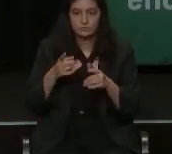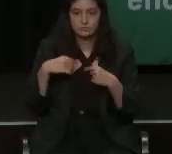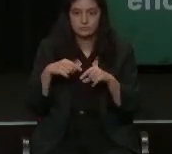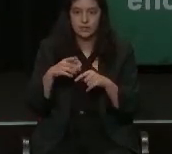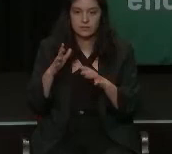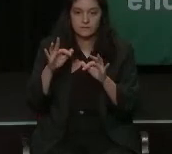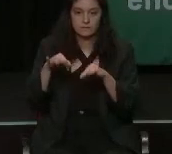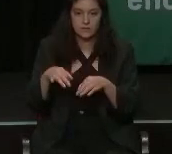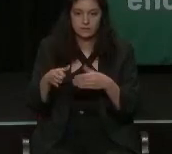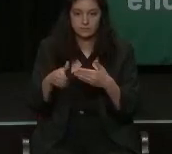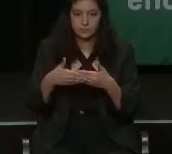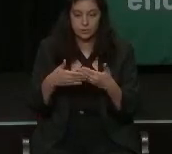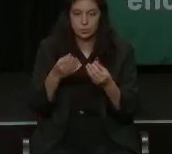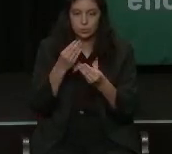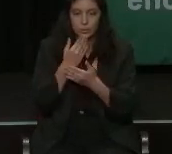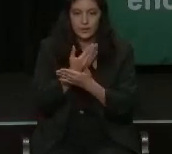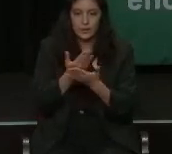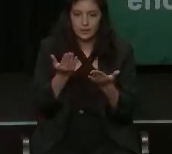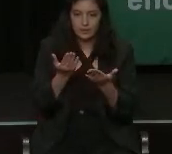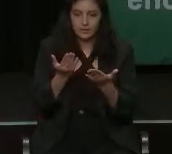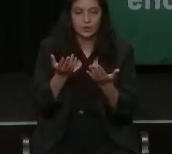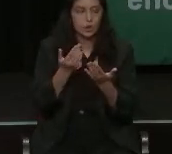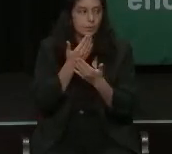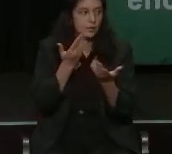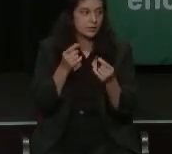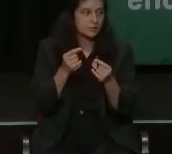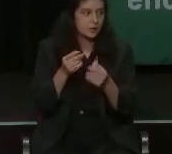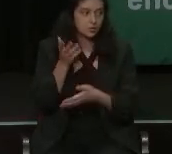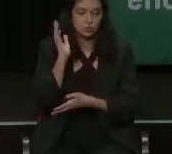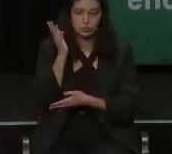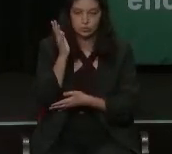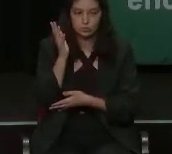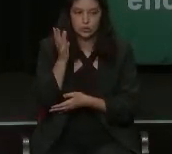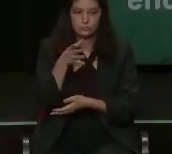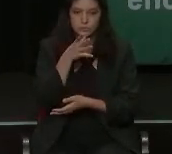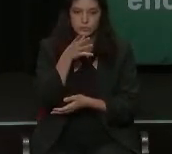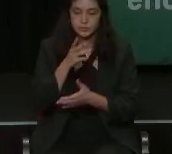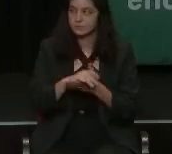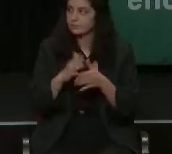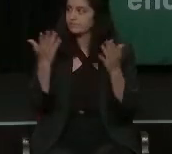encerramento. Muito obrigada a todos e obrigada a todos os palestrantes.